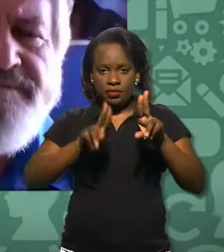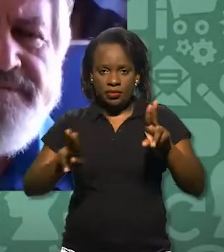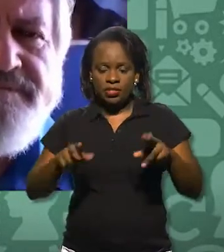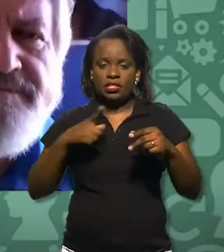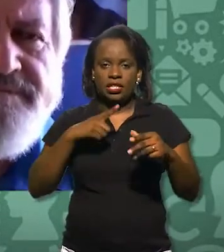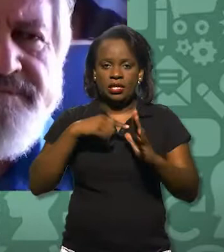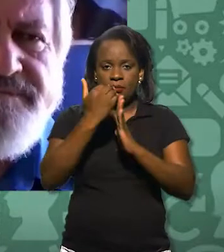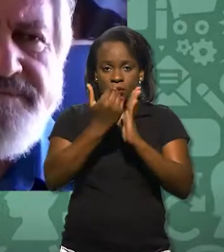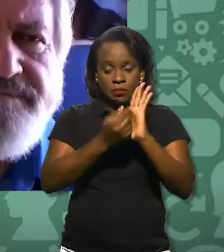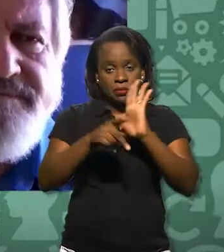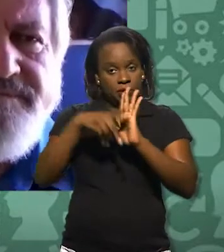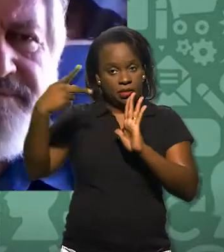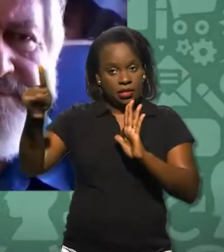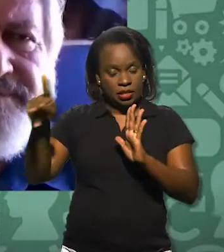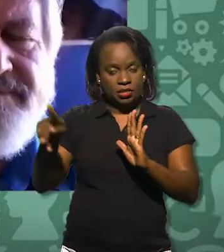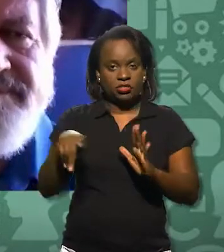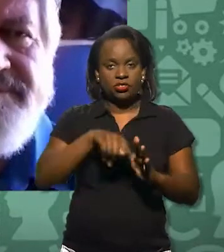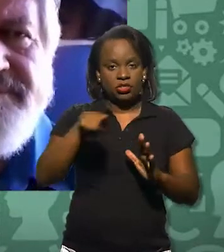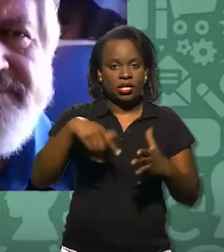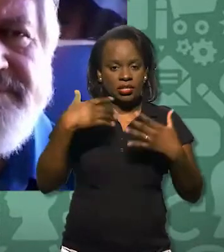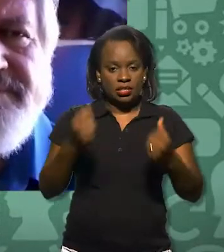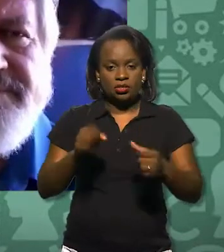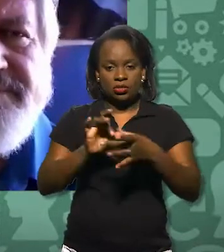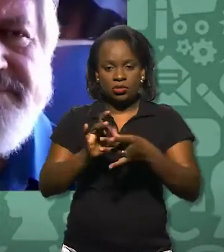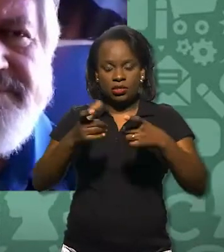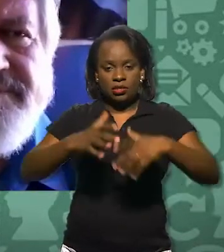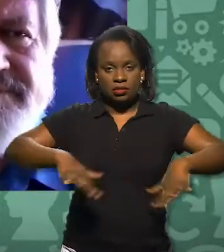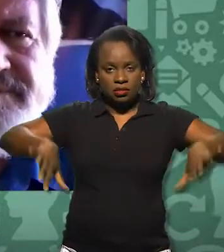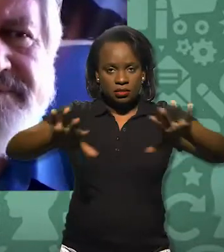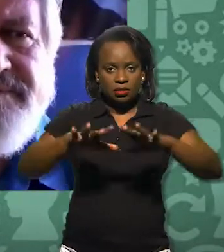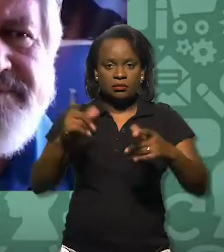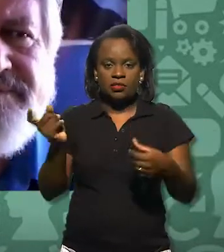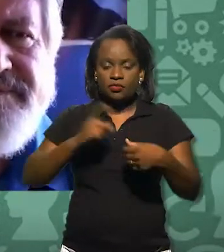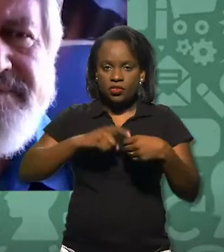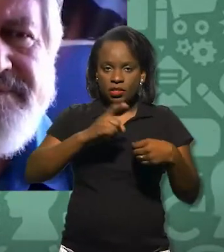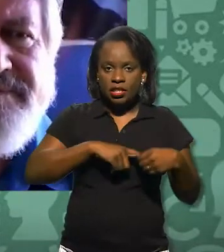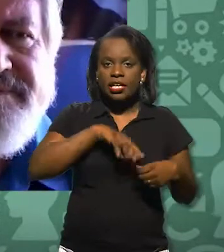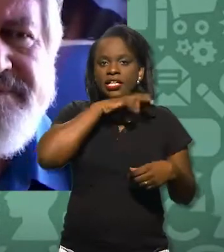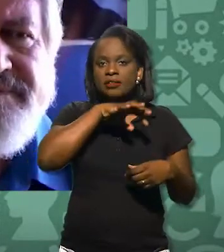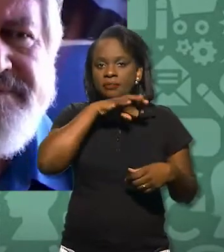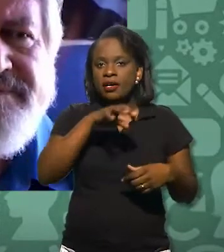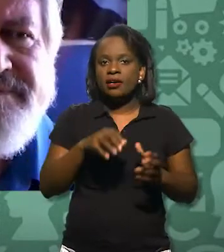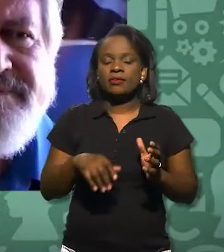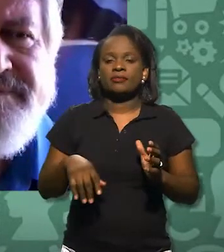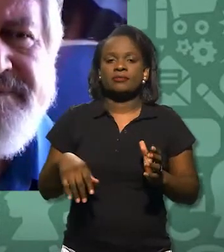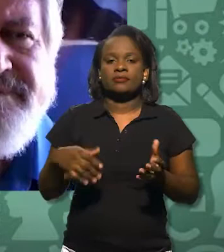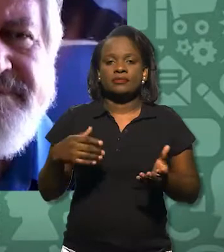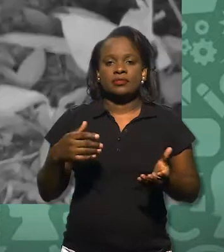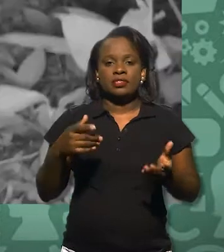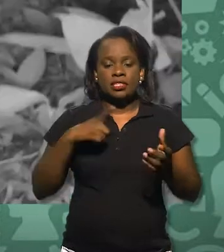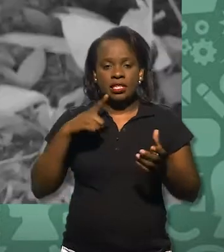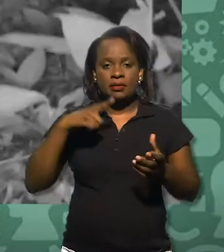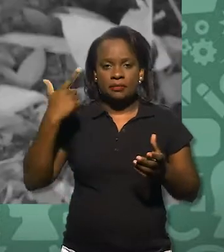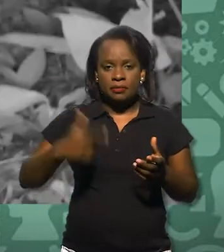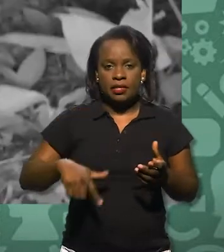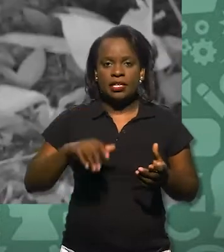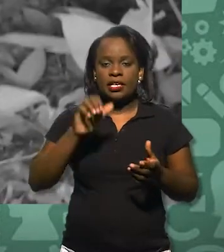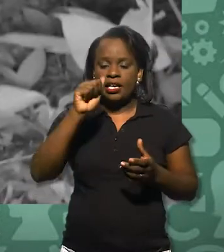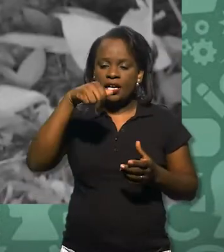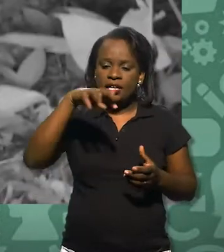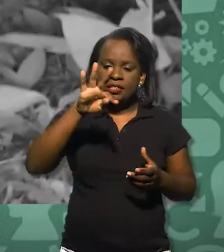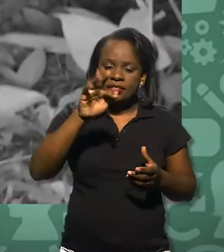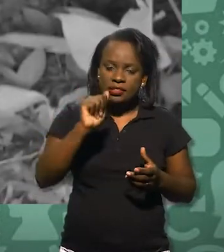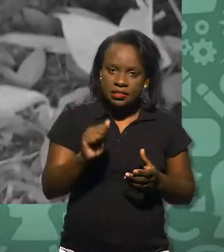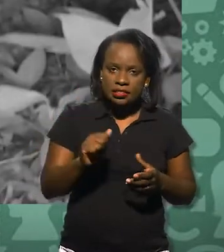UFRJ, um programa lá que é deles, nós cedemos a área para reintrodução de fauna, que é da anta, a gente vê mais a